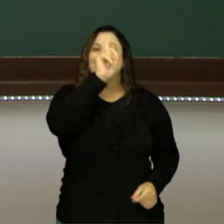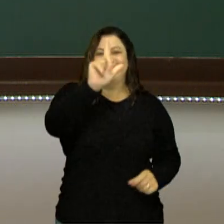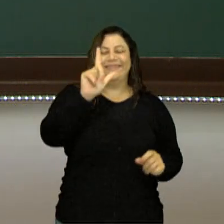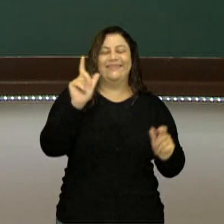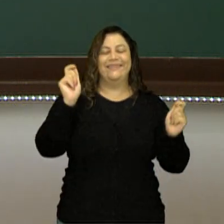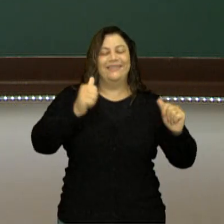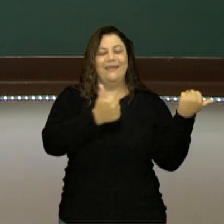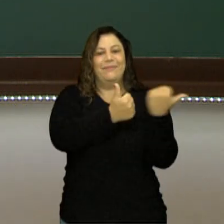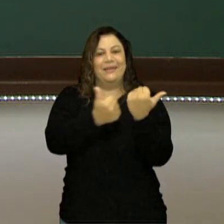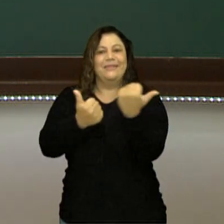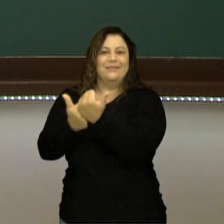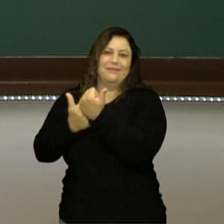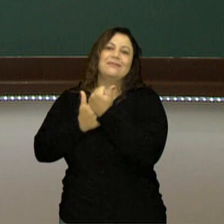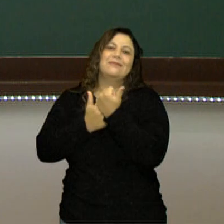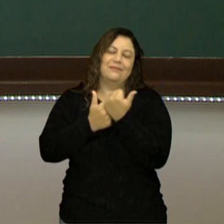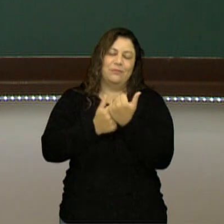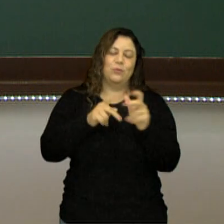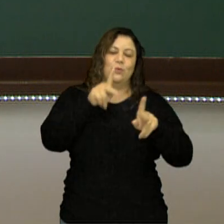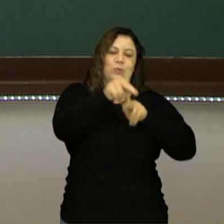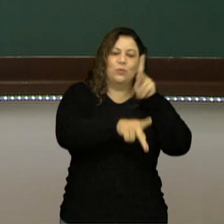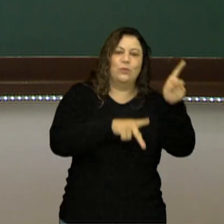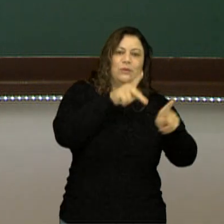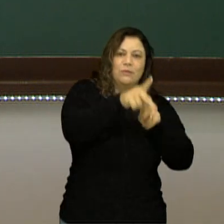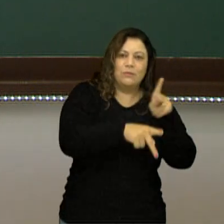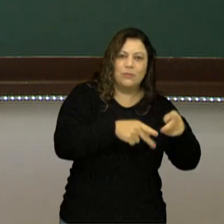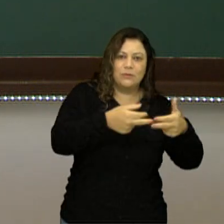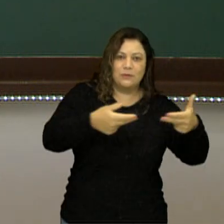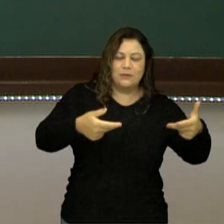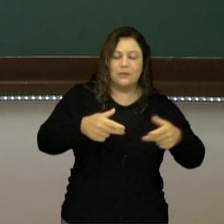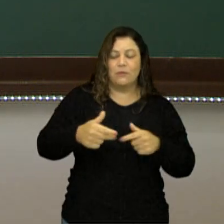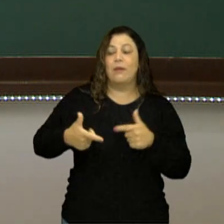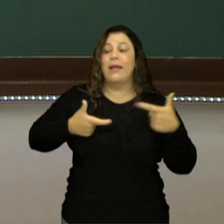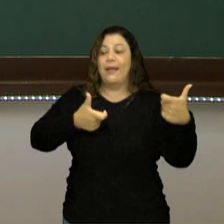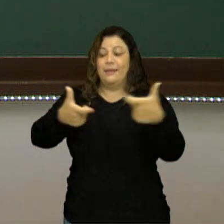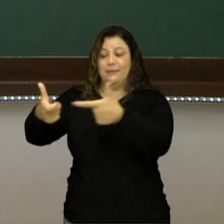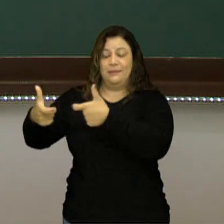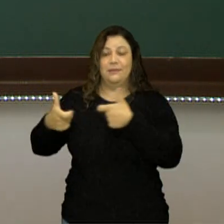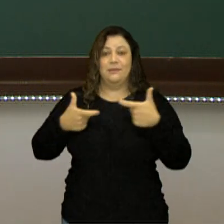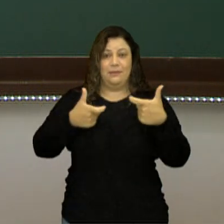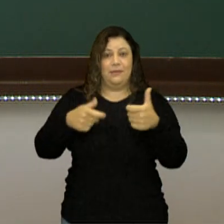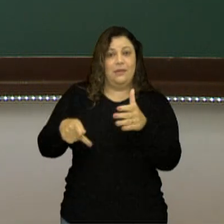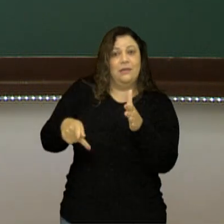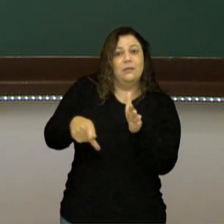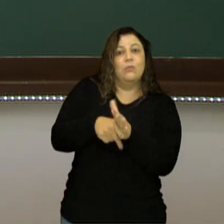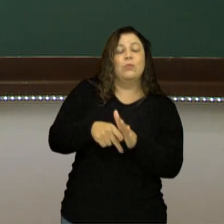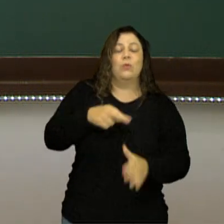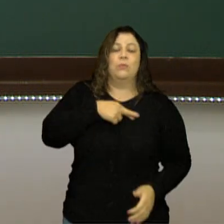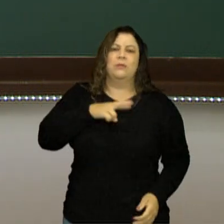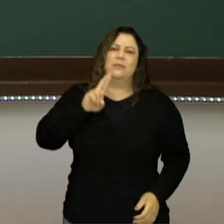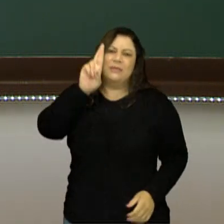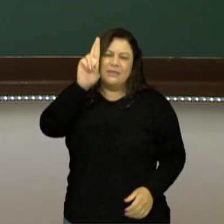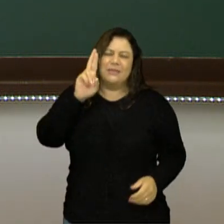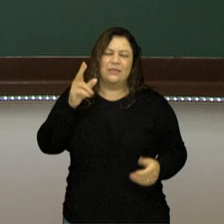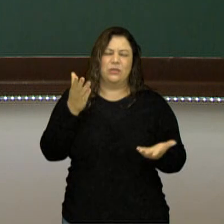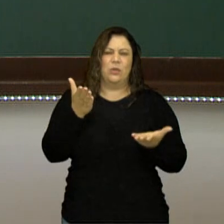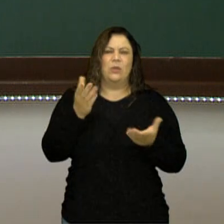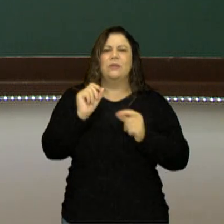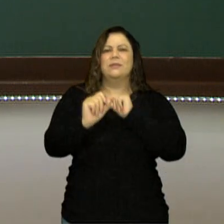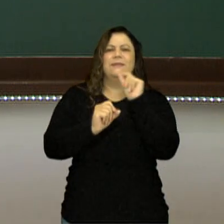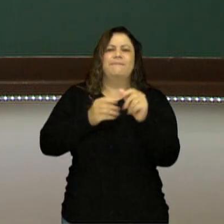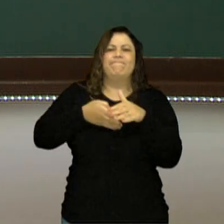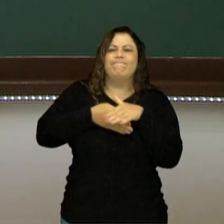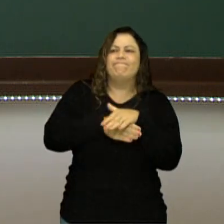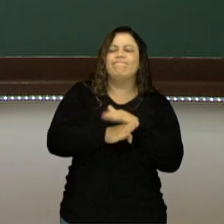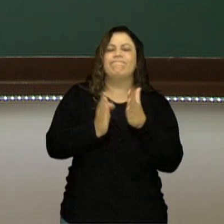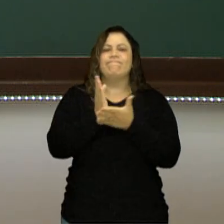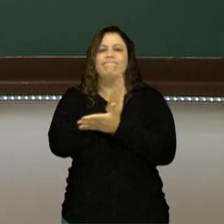ter o apoio, né, da população. As guerras religiosas geravam então uma instabilidade. As guerras entre